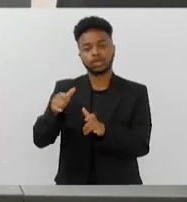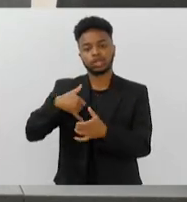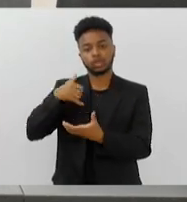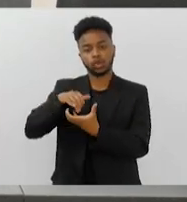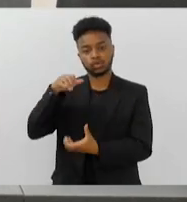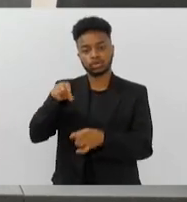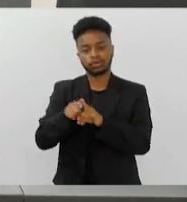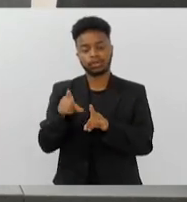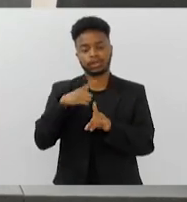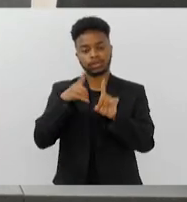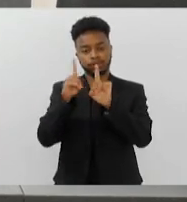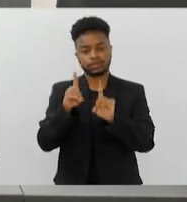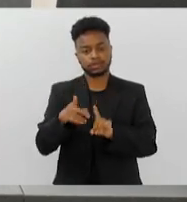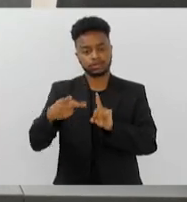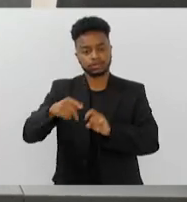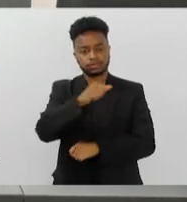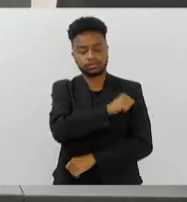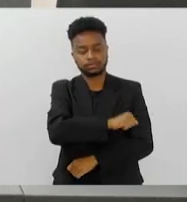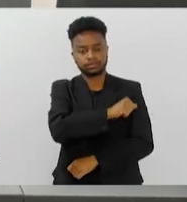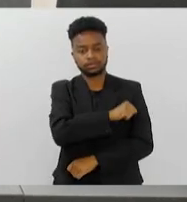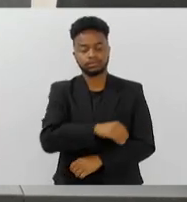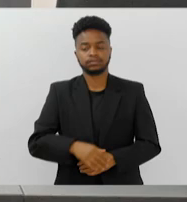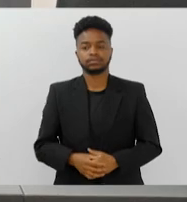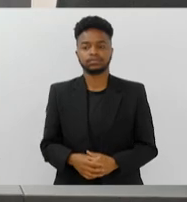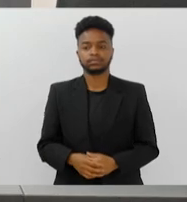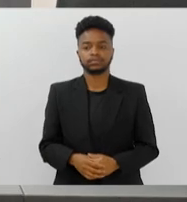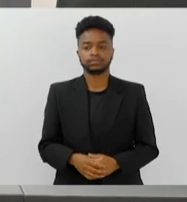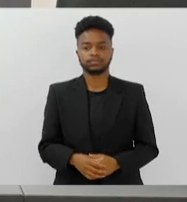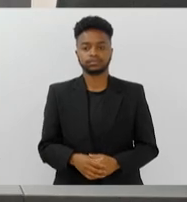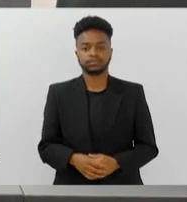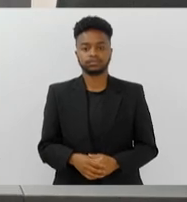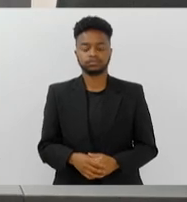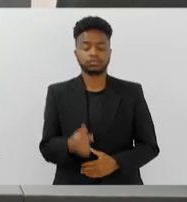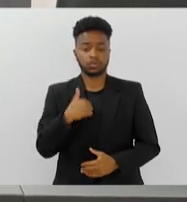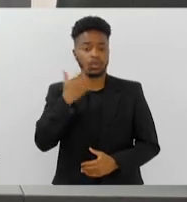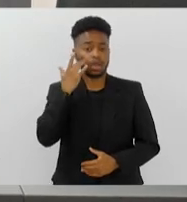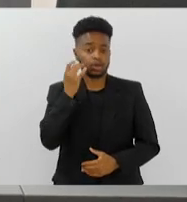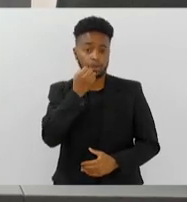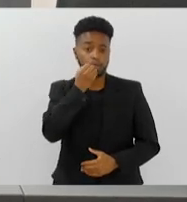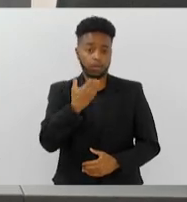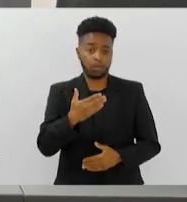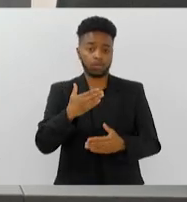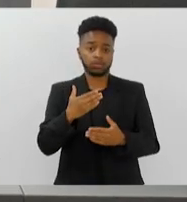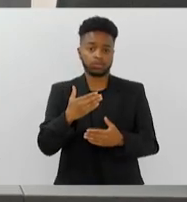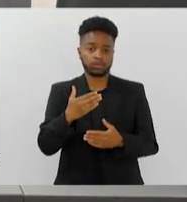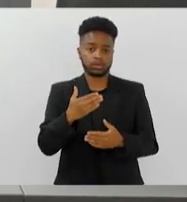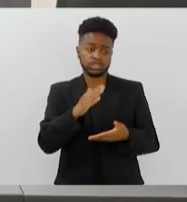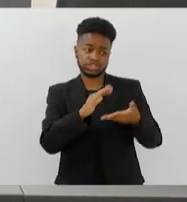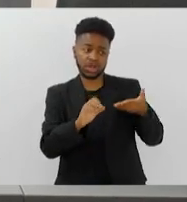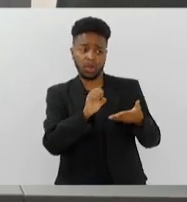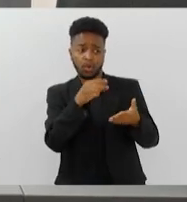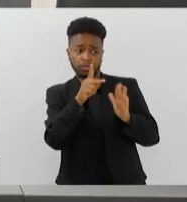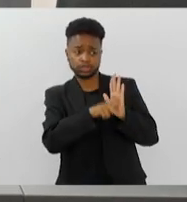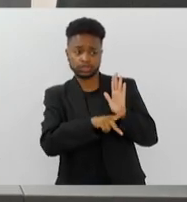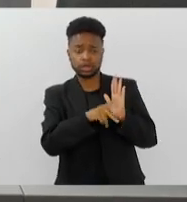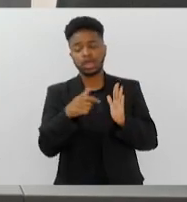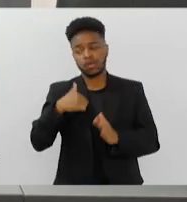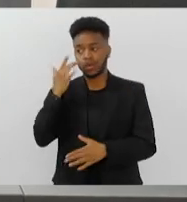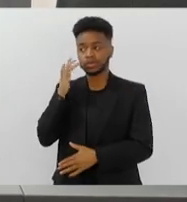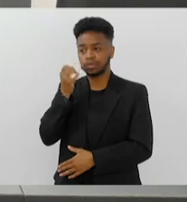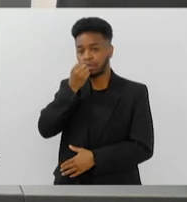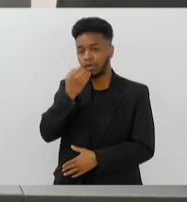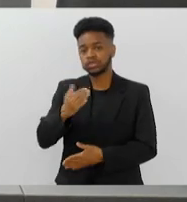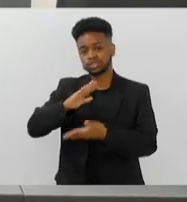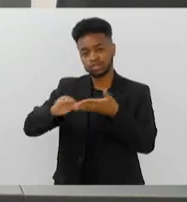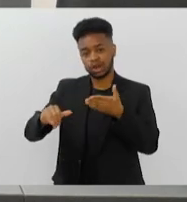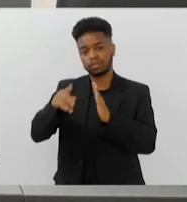Foi retirado pelo relator. Eu acho bom... Retirar o projeto? Eu acho bom retirar o projeto, que eu não